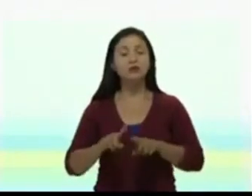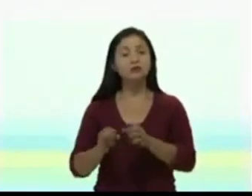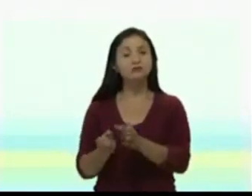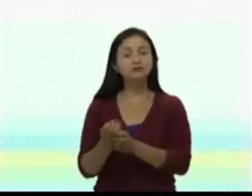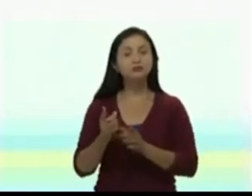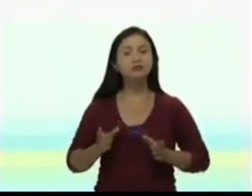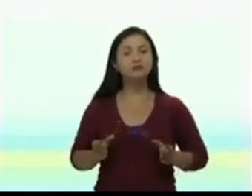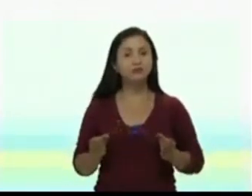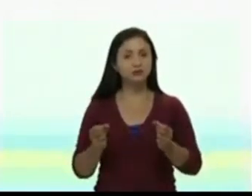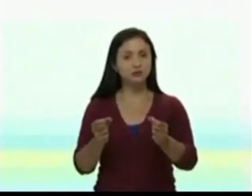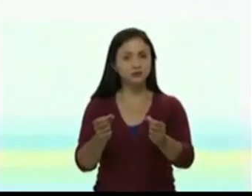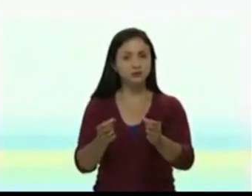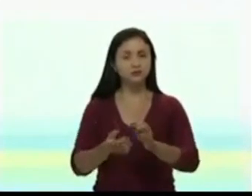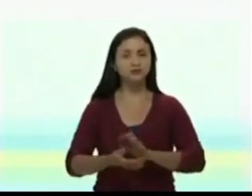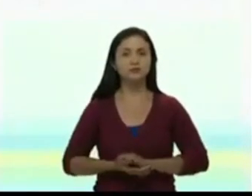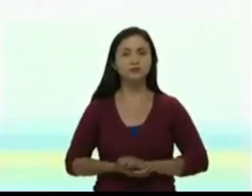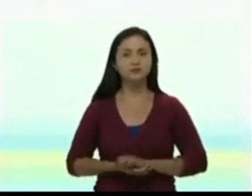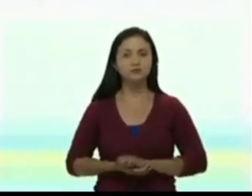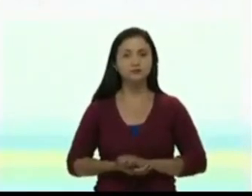do câncer.